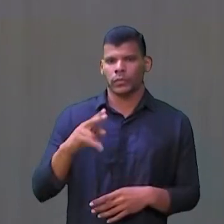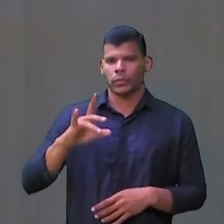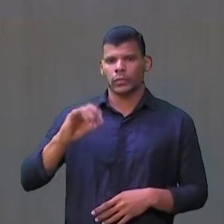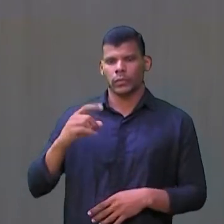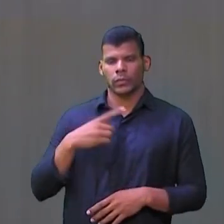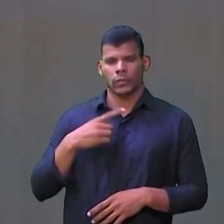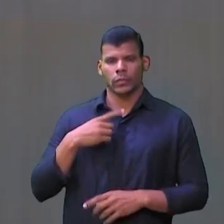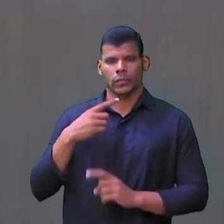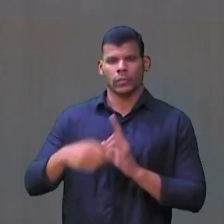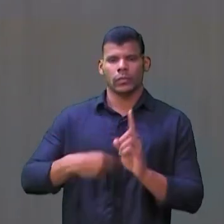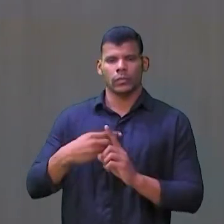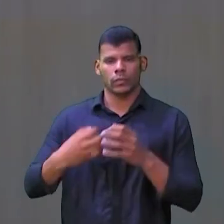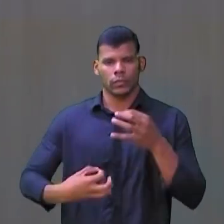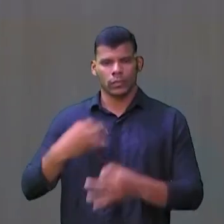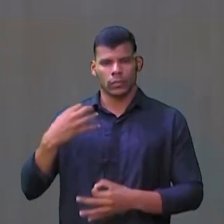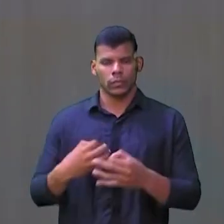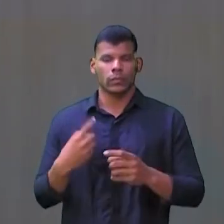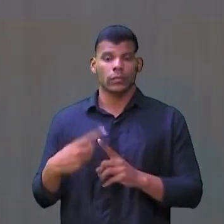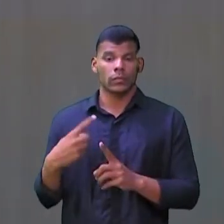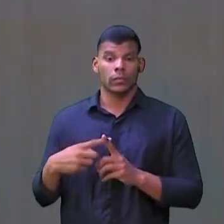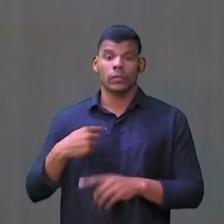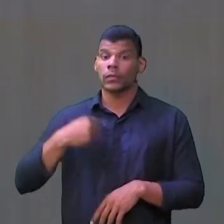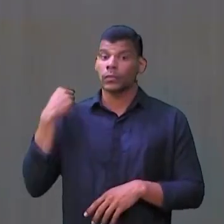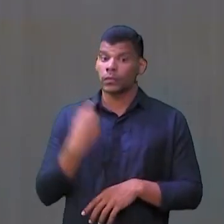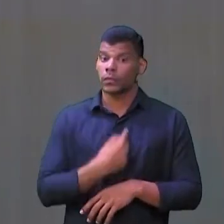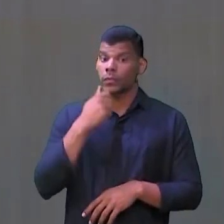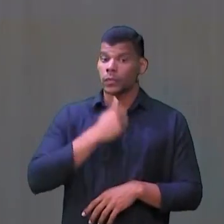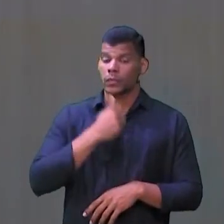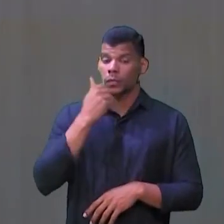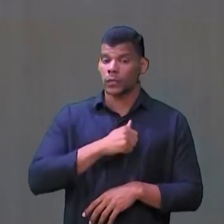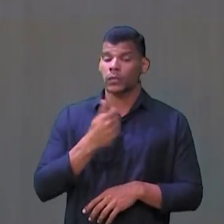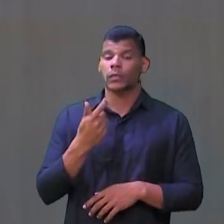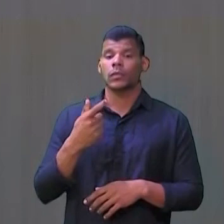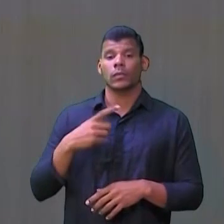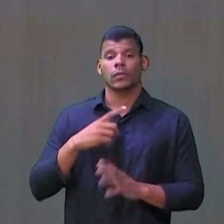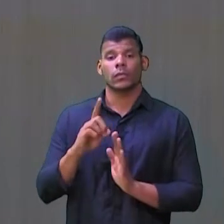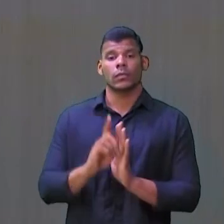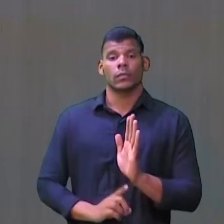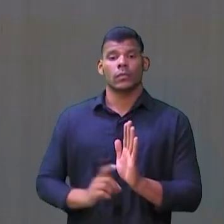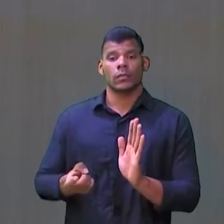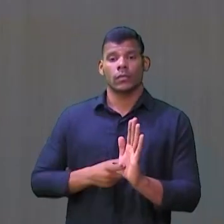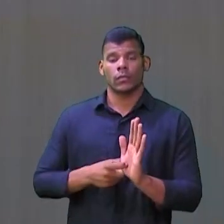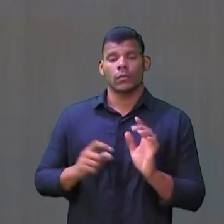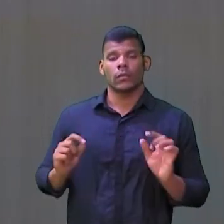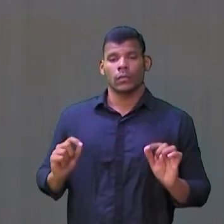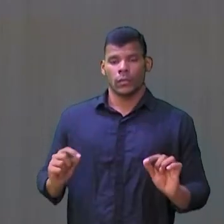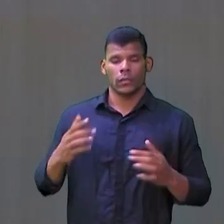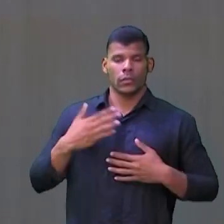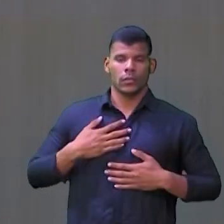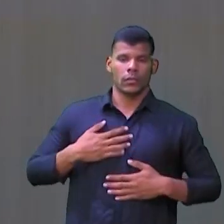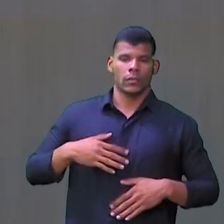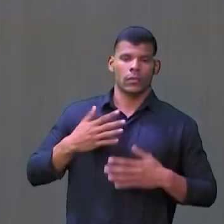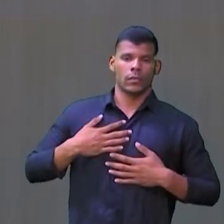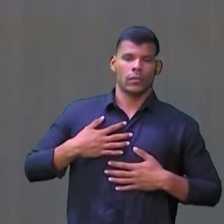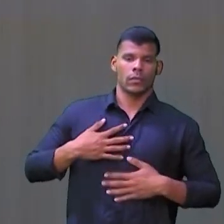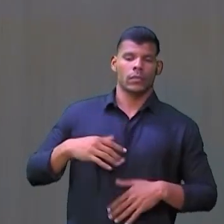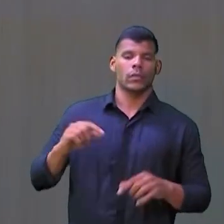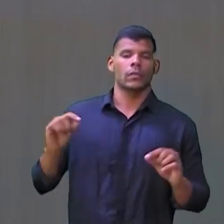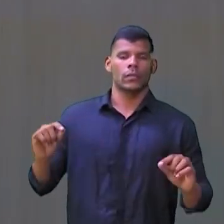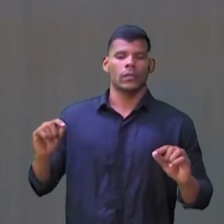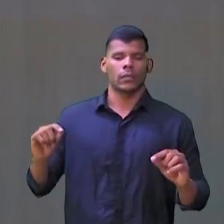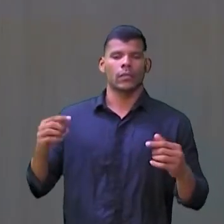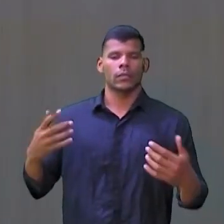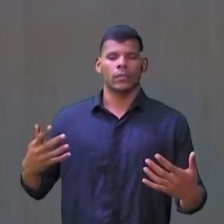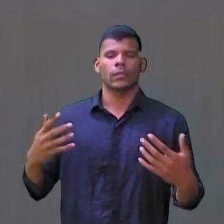Eleitoral, pela Justiça Eleitoral, porque nós, mulheres parlamentares, temos o direito de ter a tranquilidade de exercer